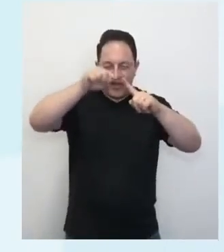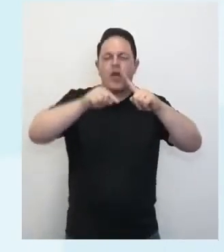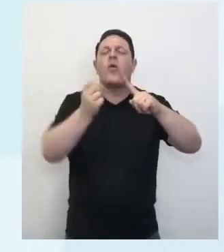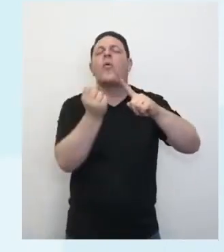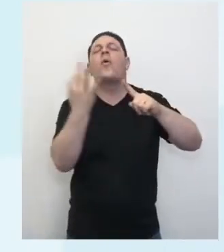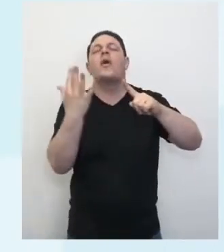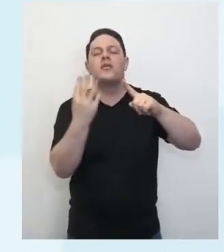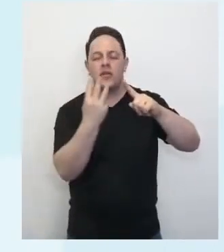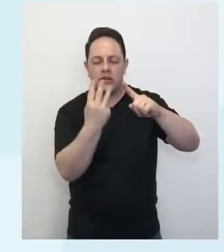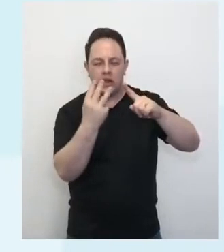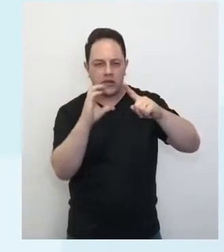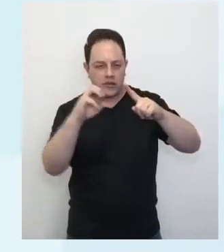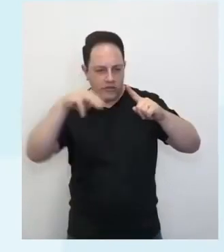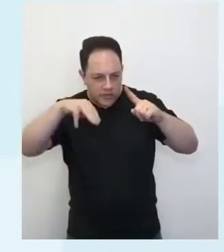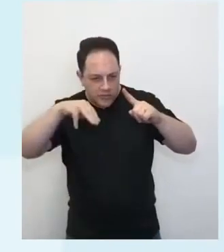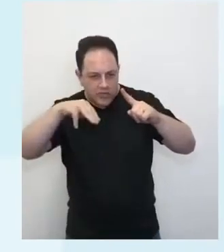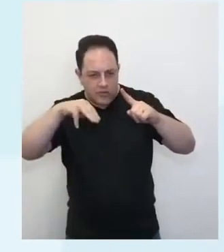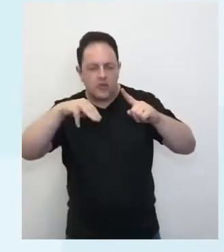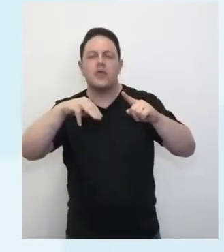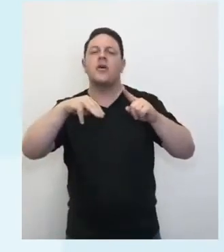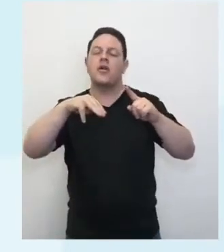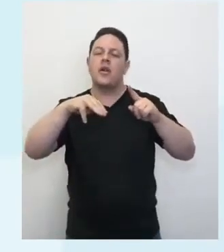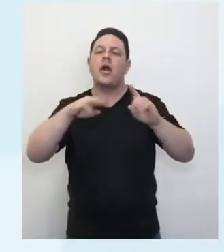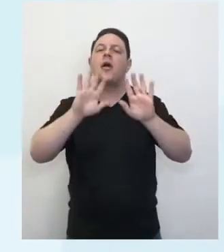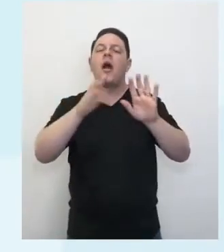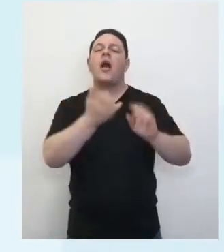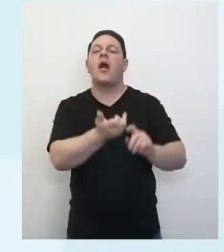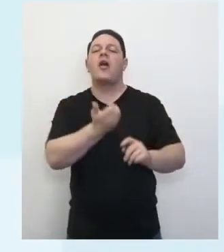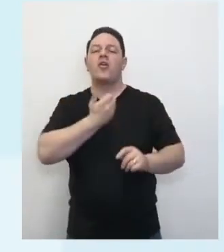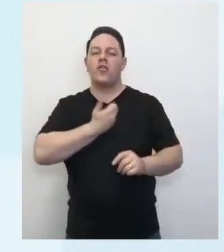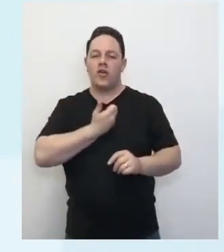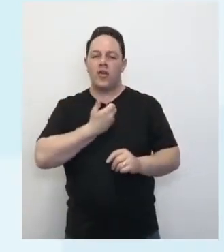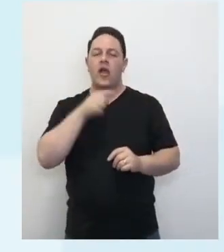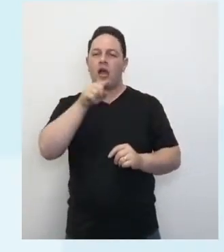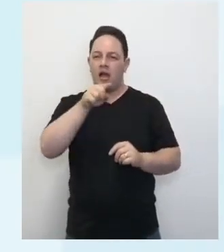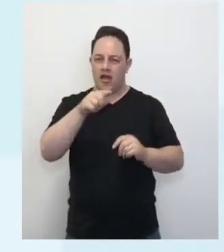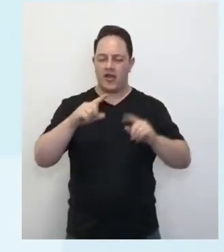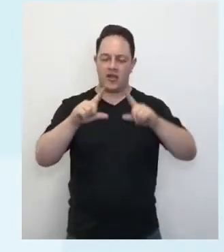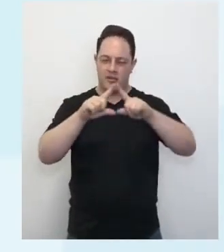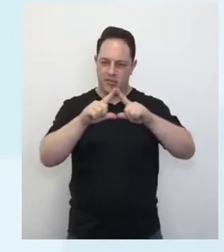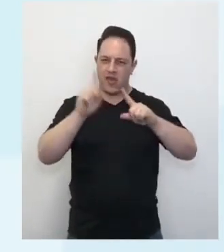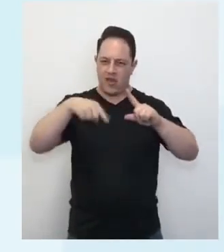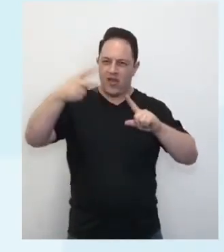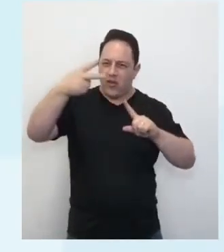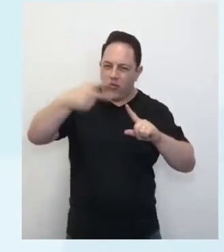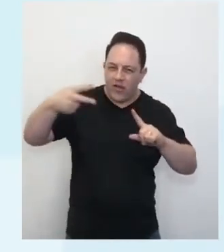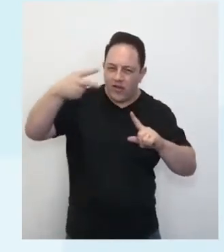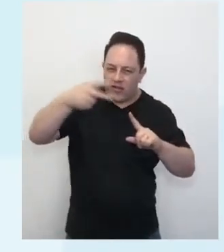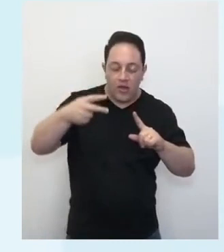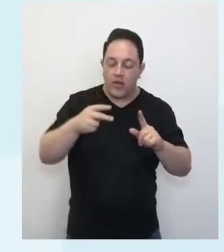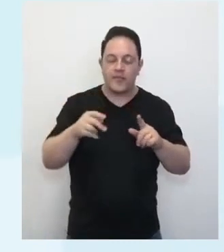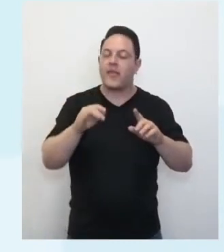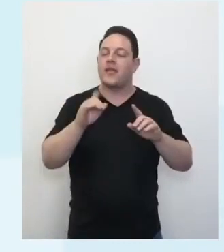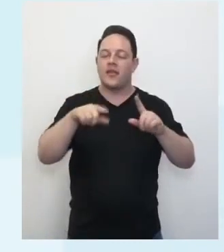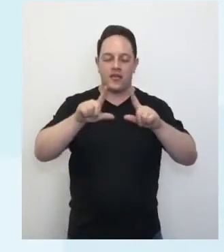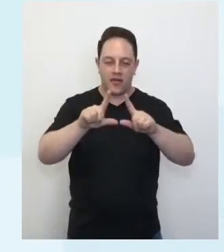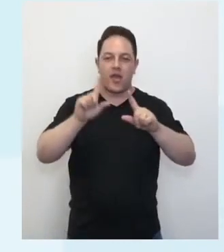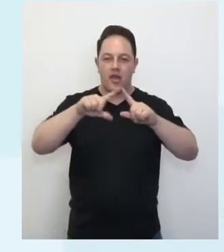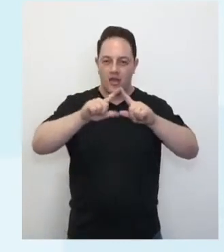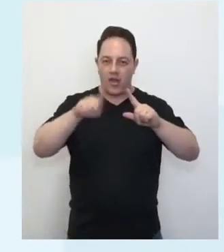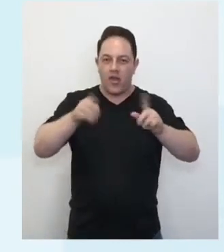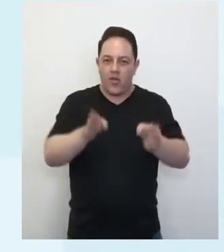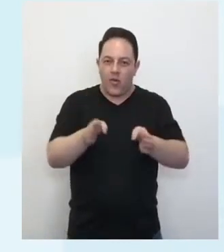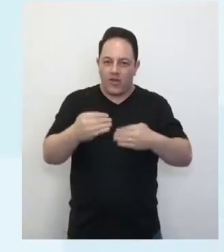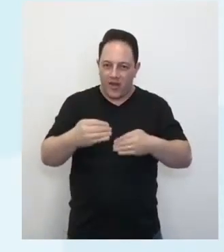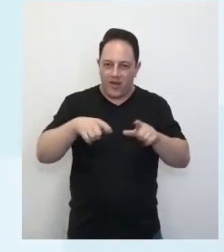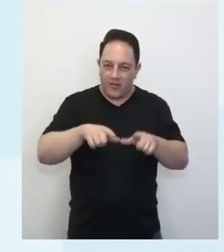três centímetros e ele tá falando que a pirâmide é quadrada Ah tá então eu faço três vezes três